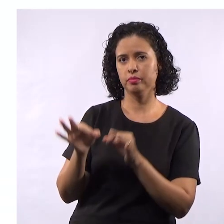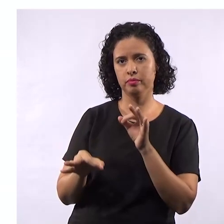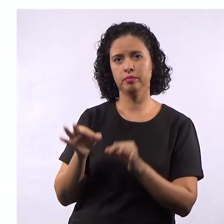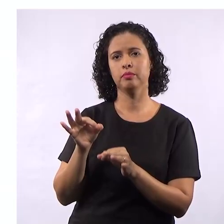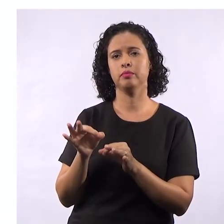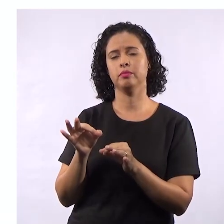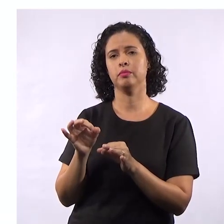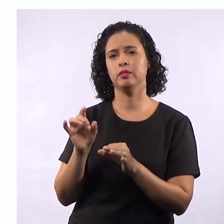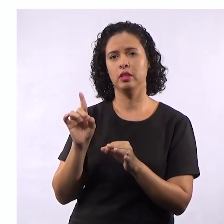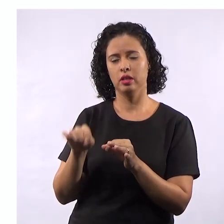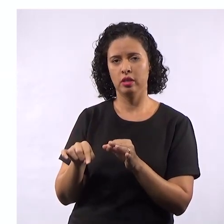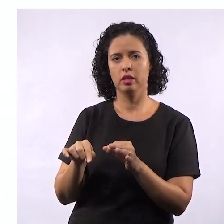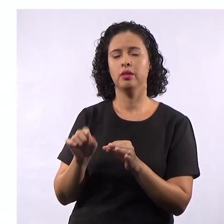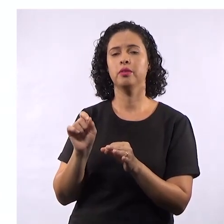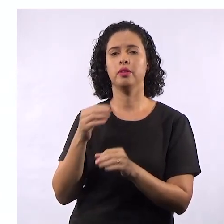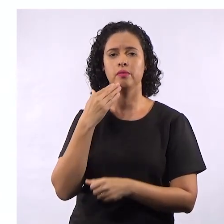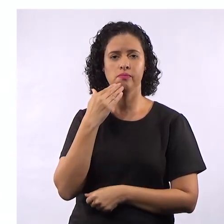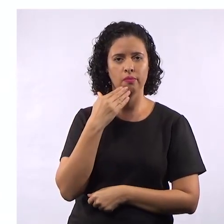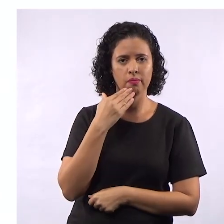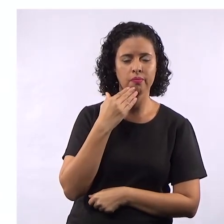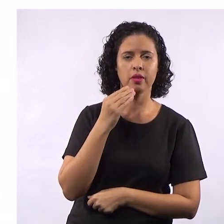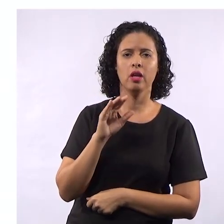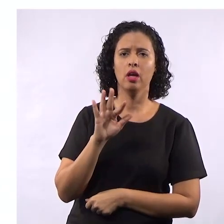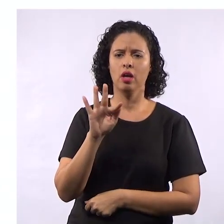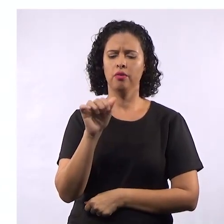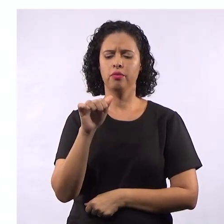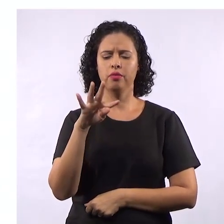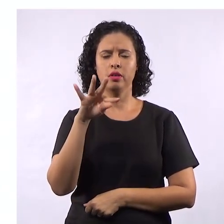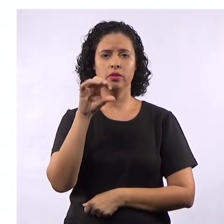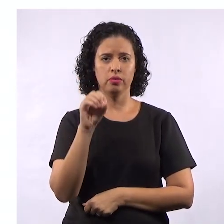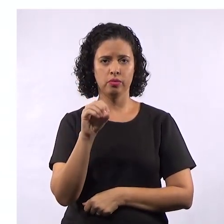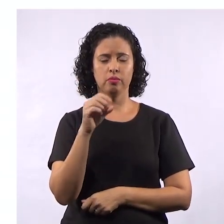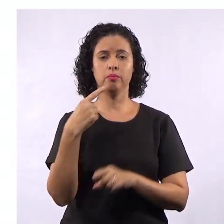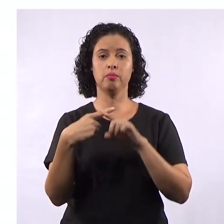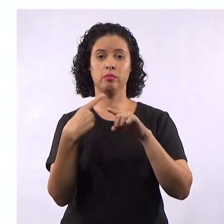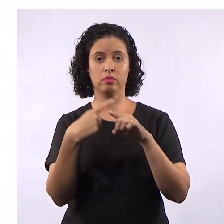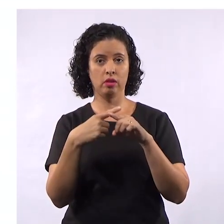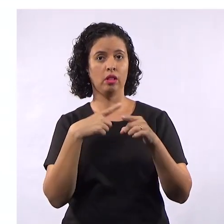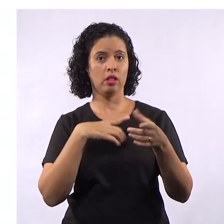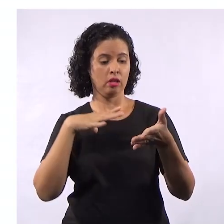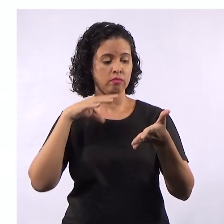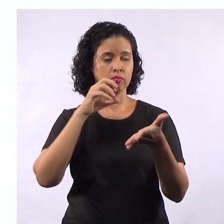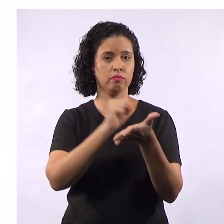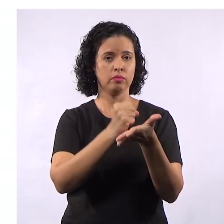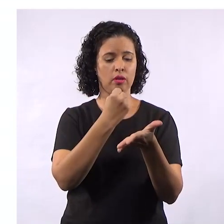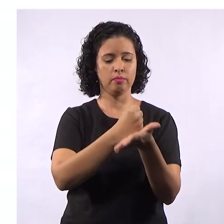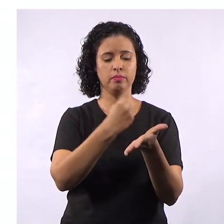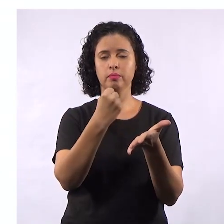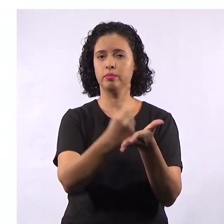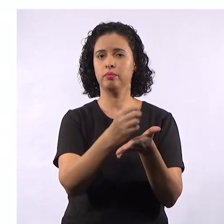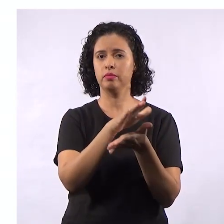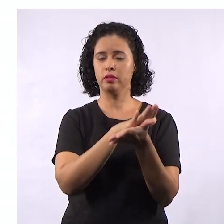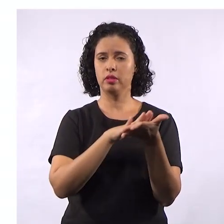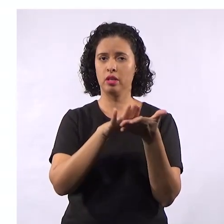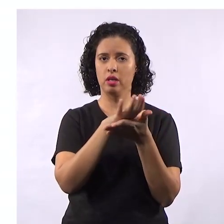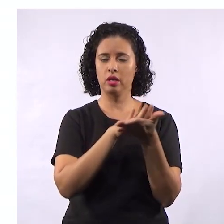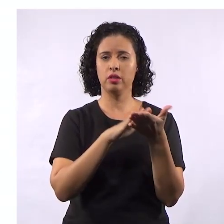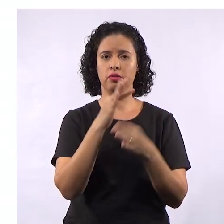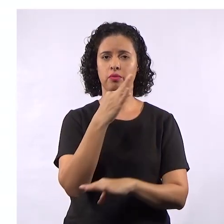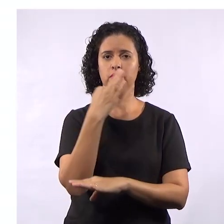eu estou falido. Não é assim, né? Tem todo um processo. Inclusive pode passar antes da falência pelo processo de